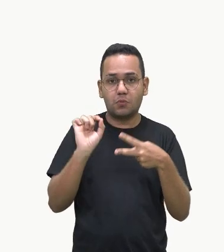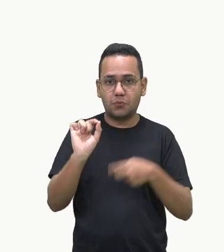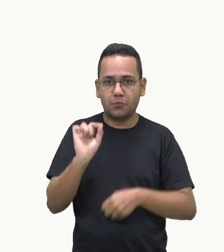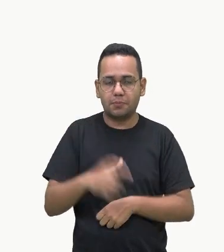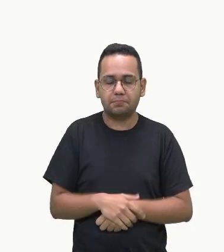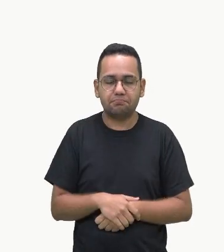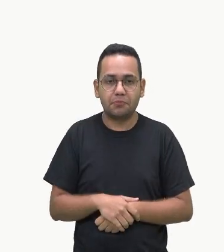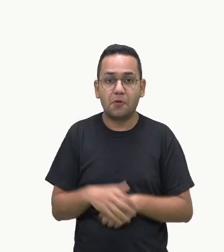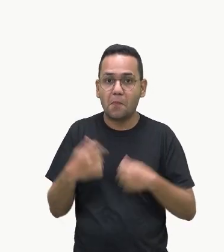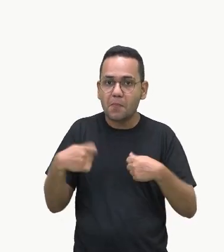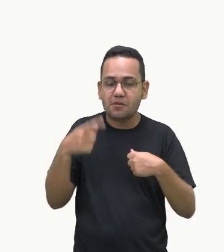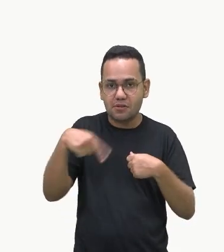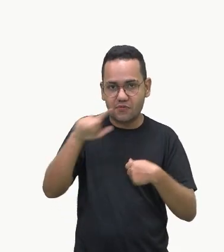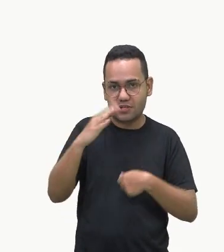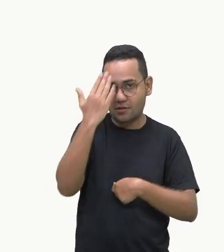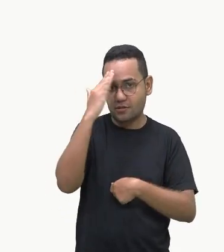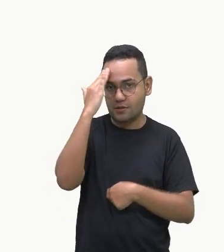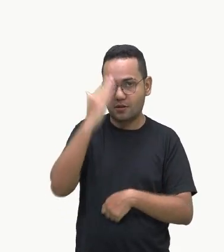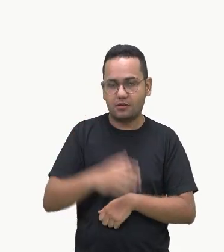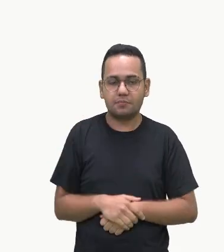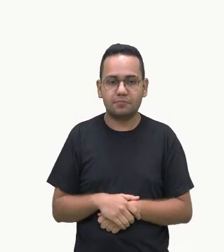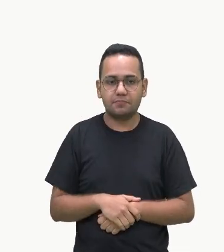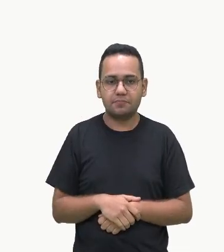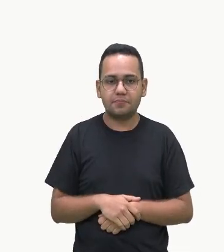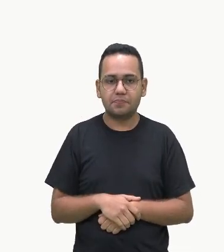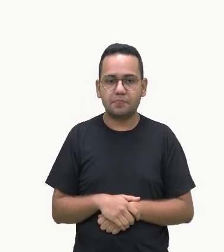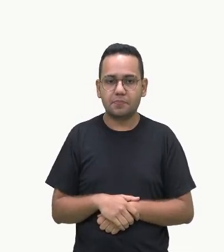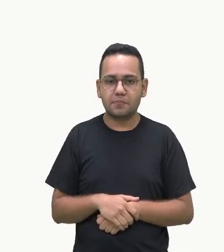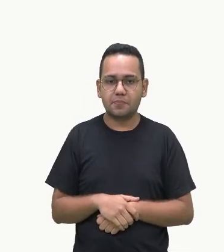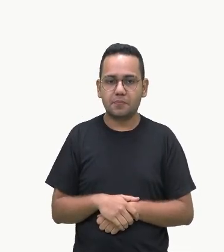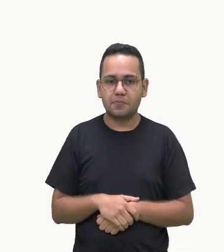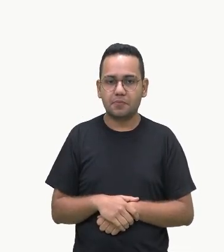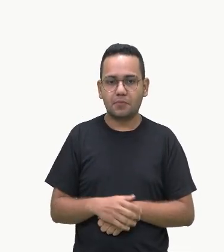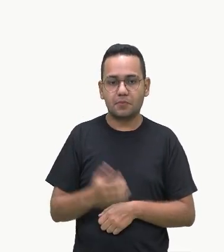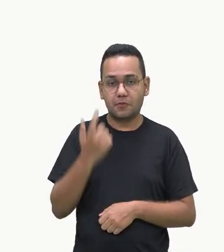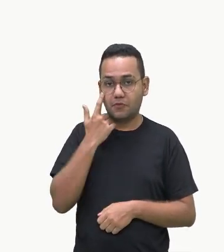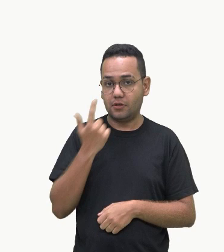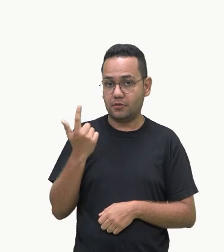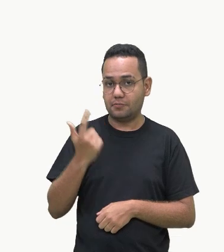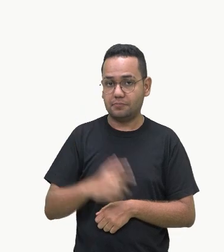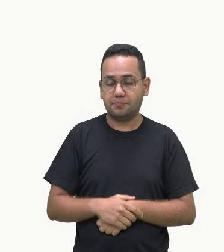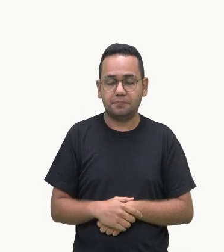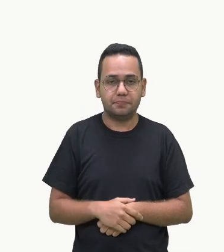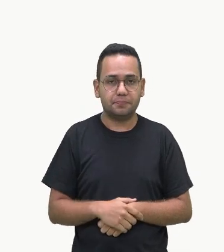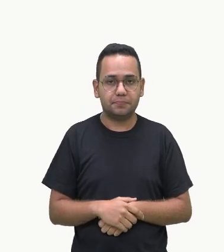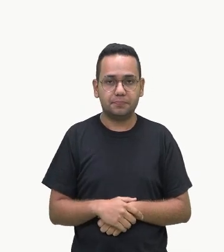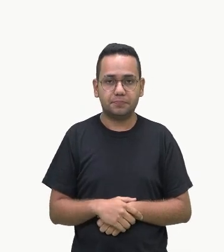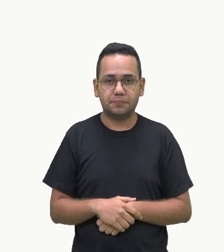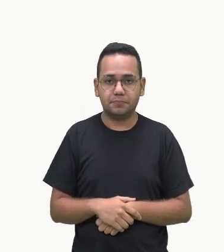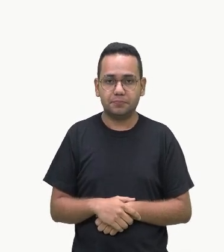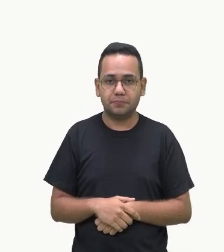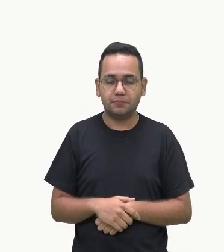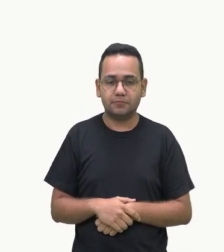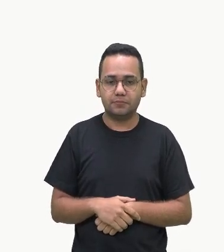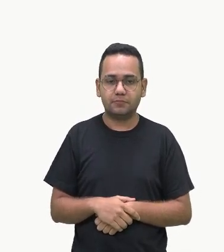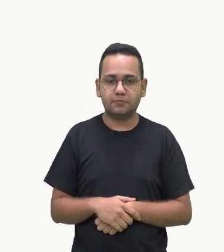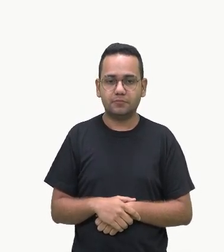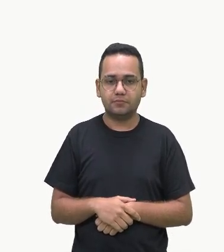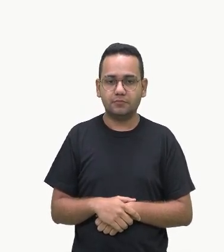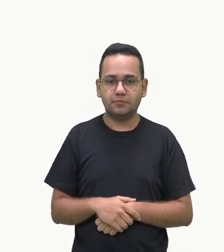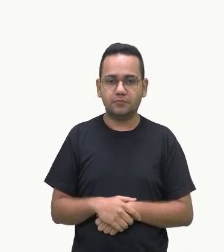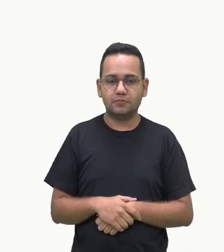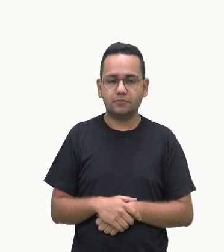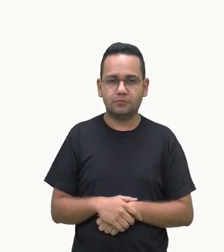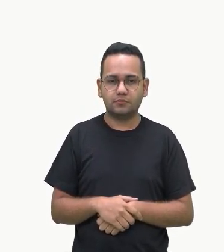trabalhando em polígonos. Anotar aqui para você. Vamos estar